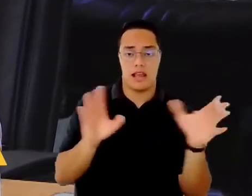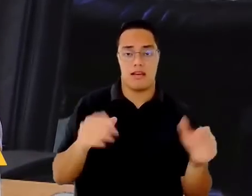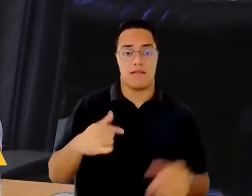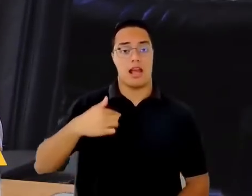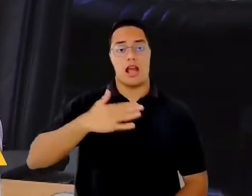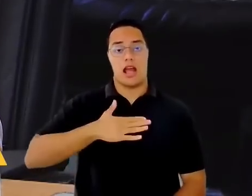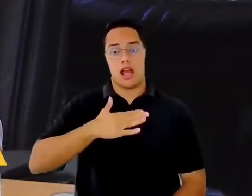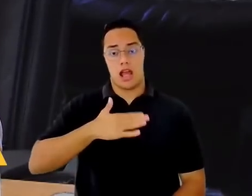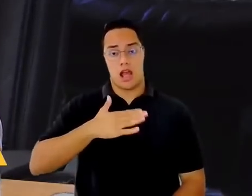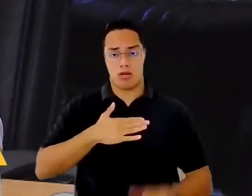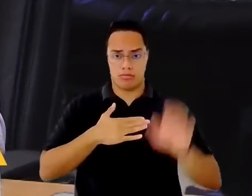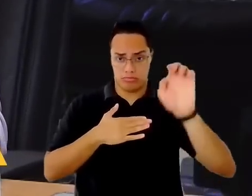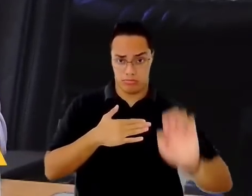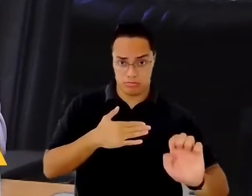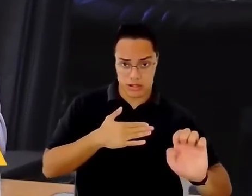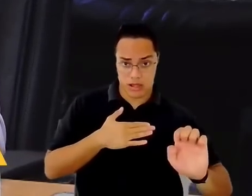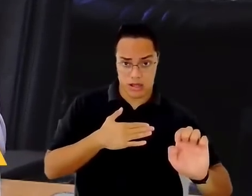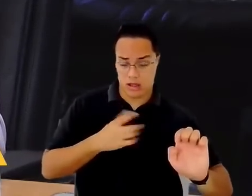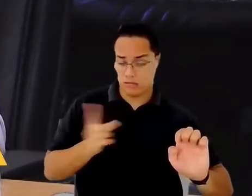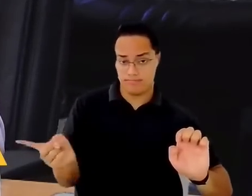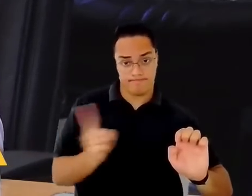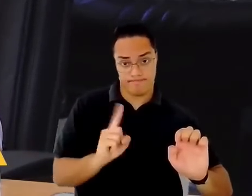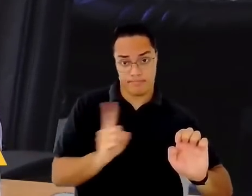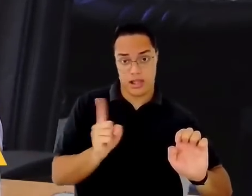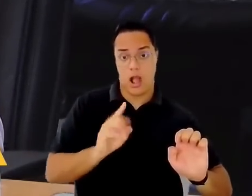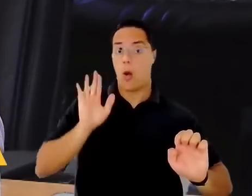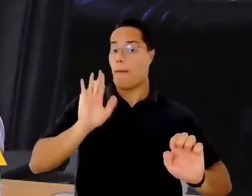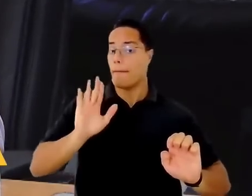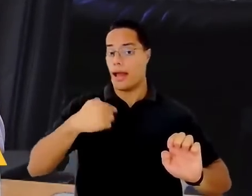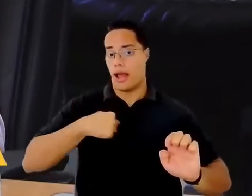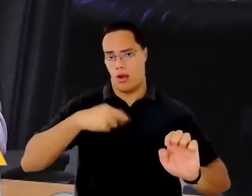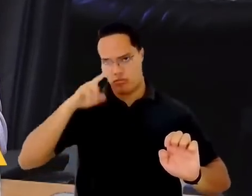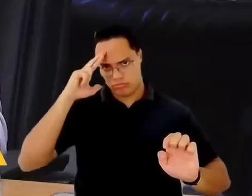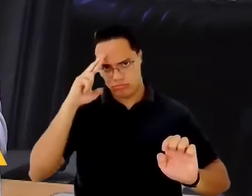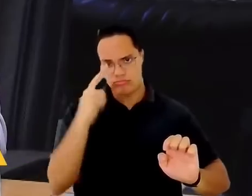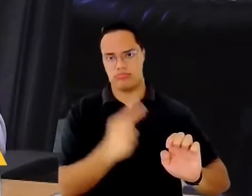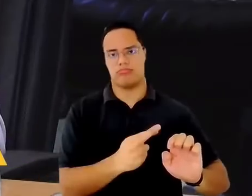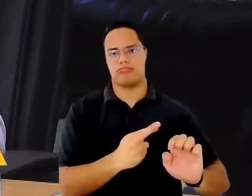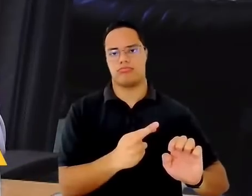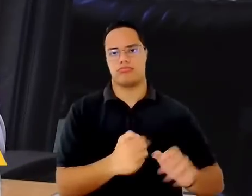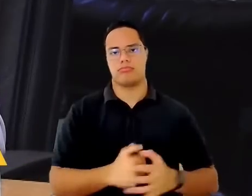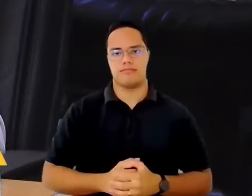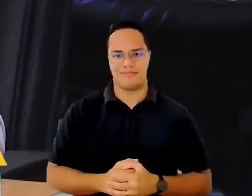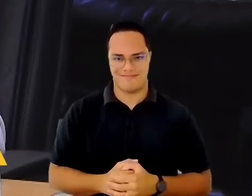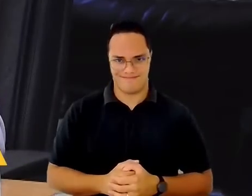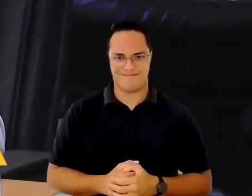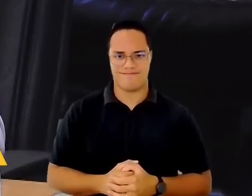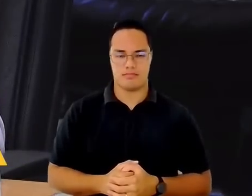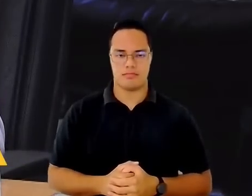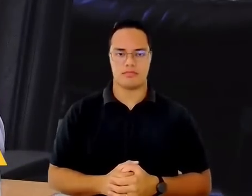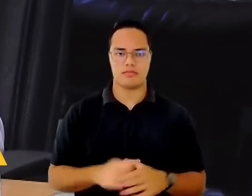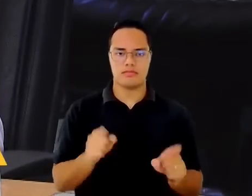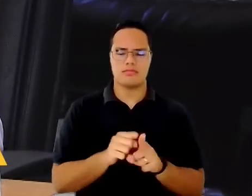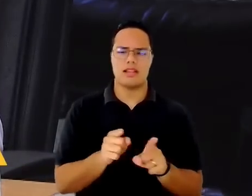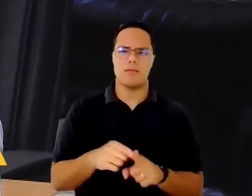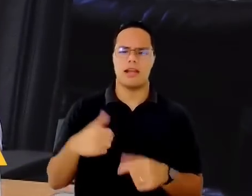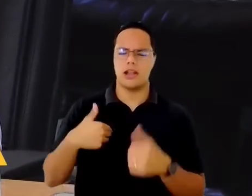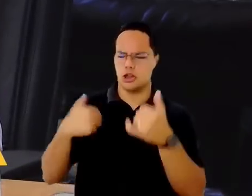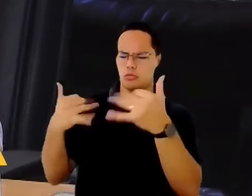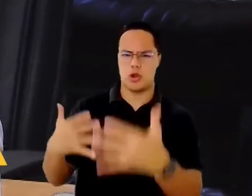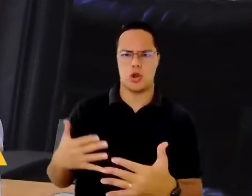respeito agora tem coisas aqui que são faladas que foi como dita que uma palavra que tá me chamou atenção